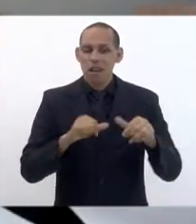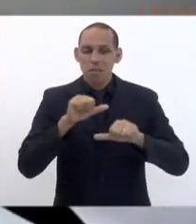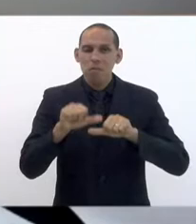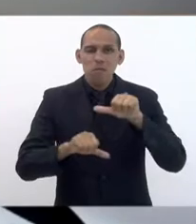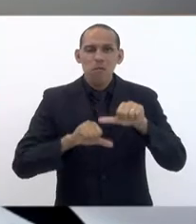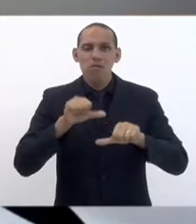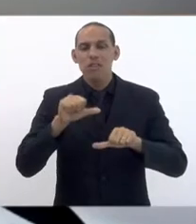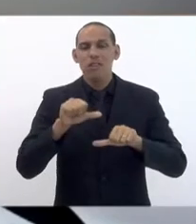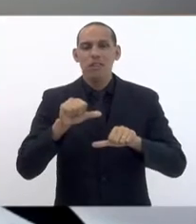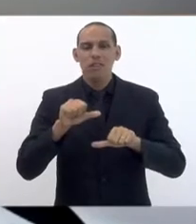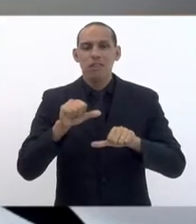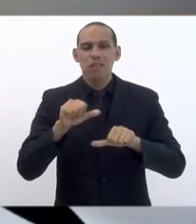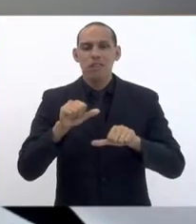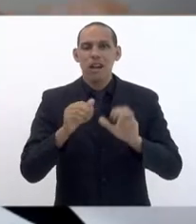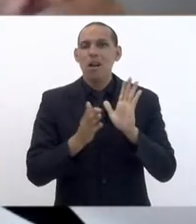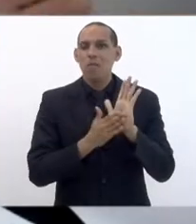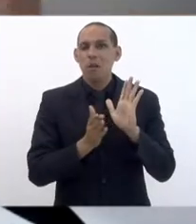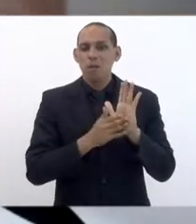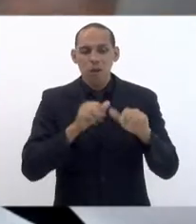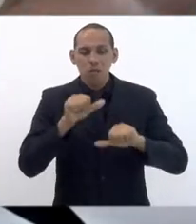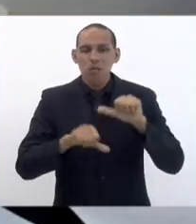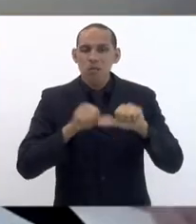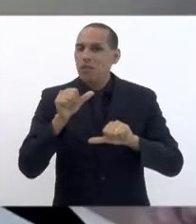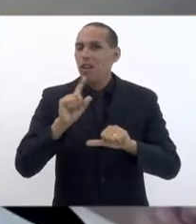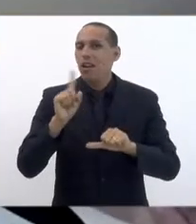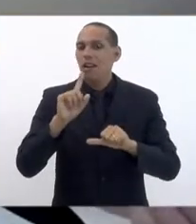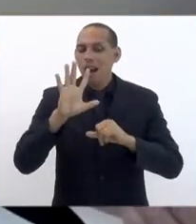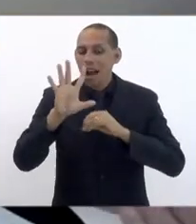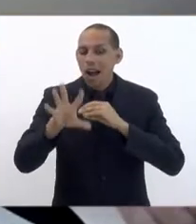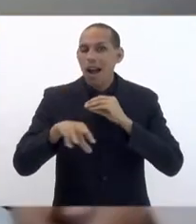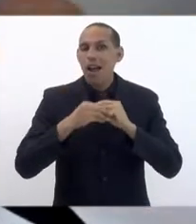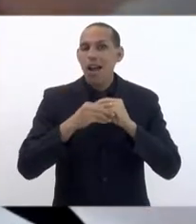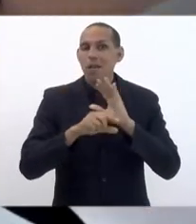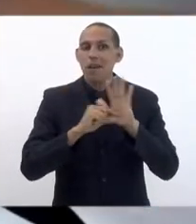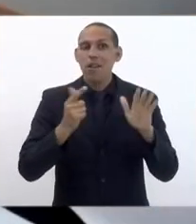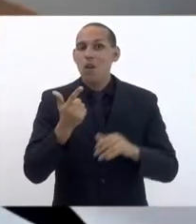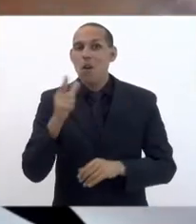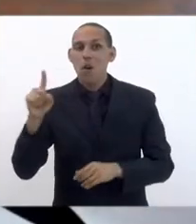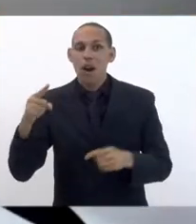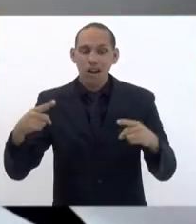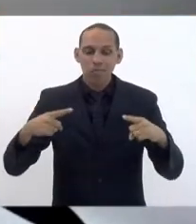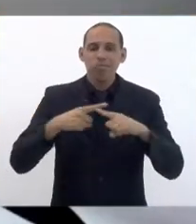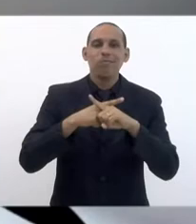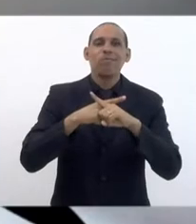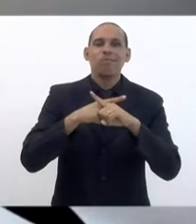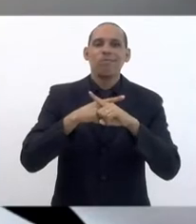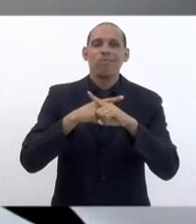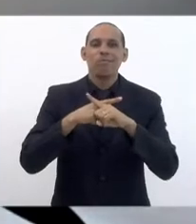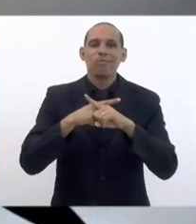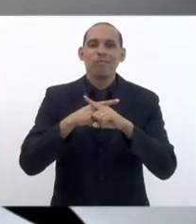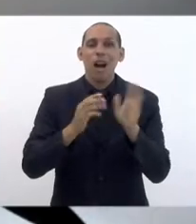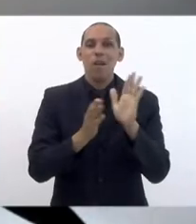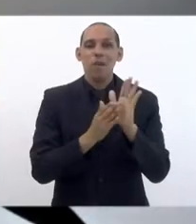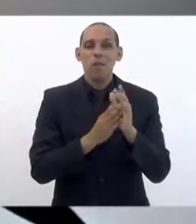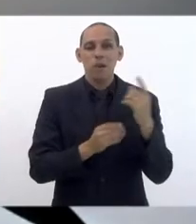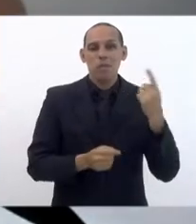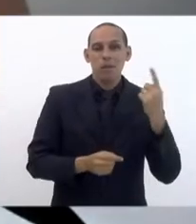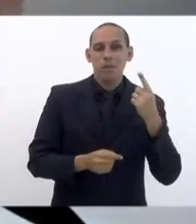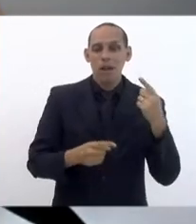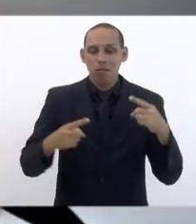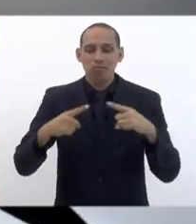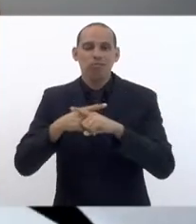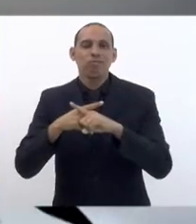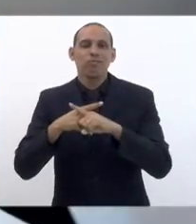a proposta da autora original. Está acrescentando um outro parágrafo que colide com a proposta original. Que, na verdade, colide por